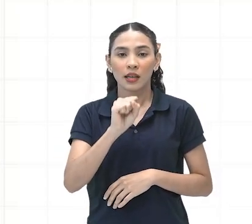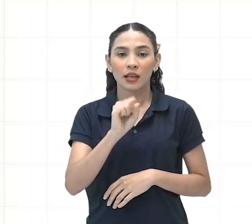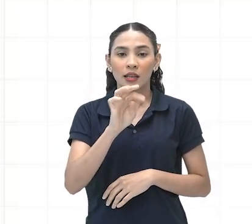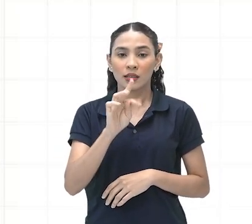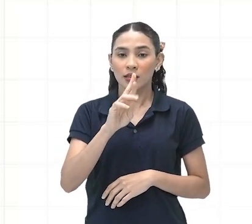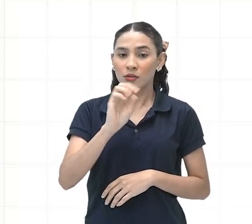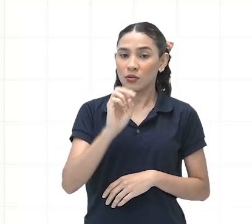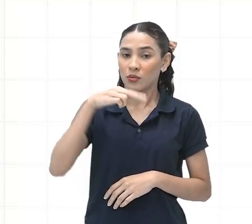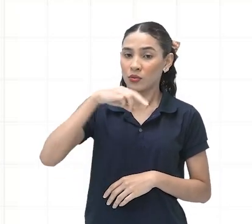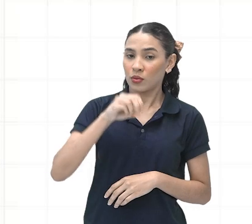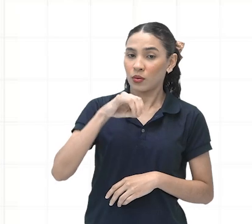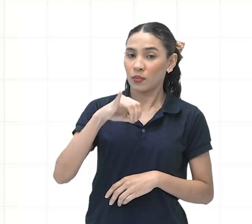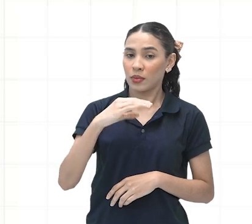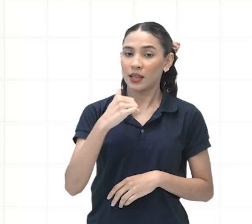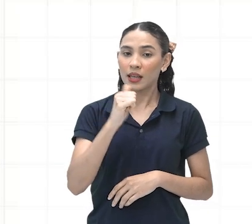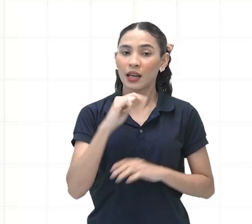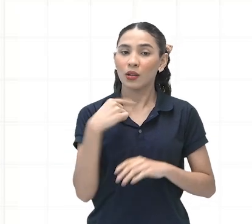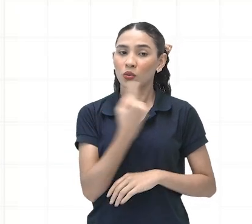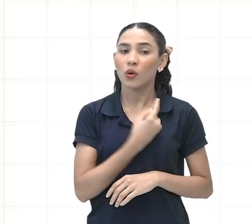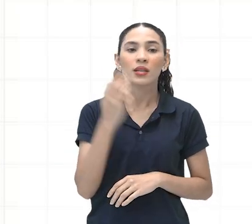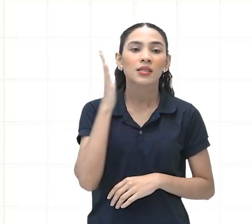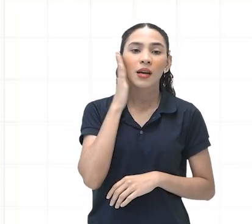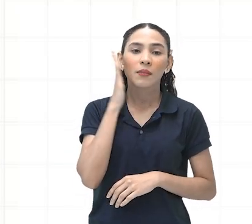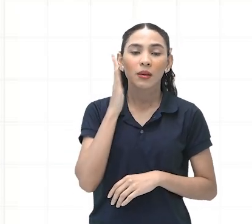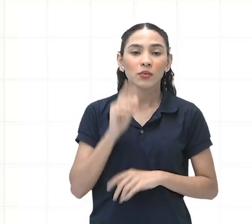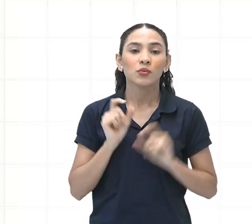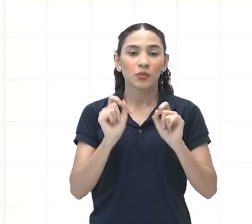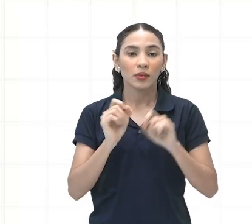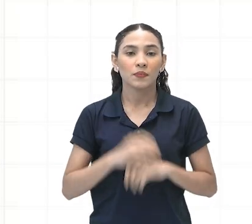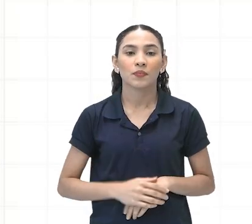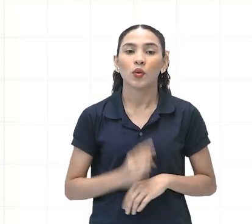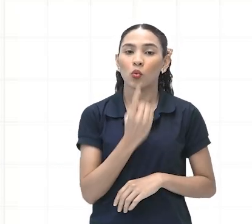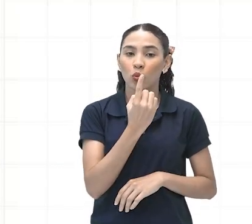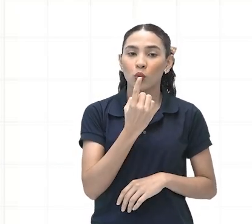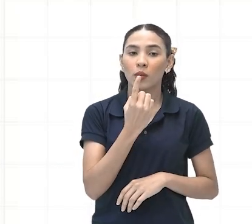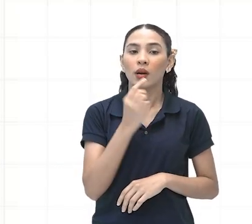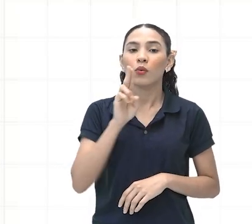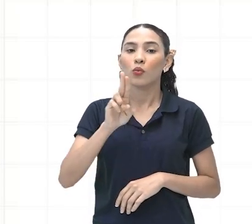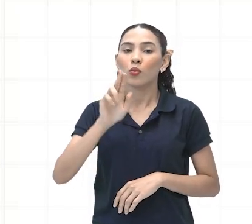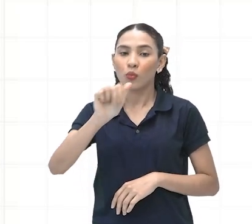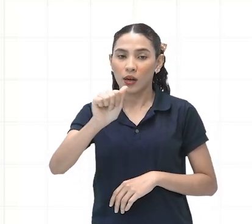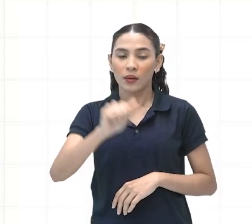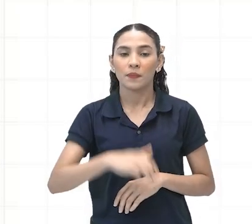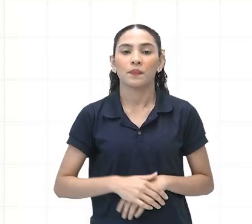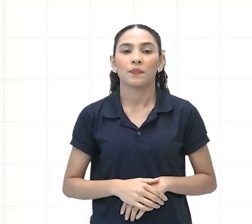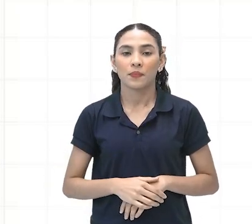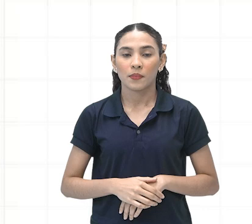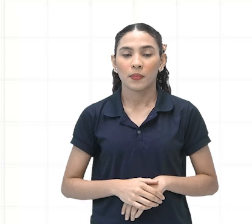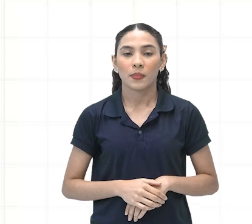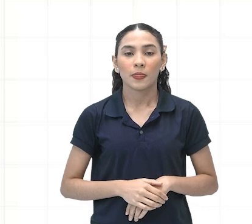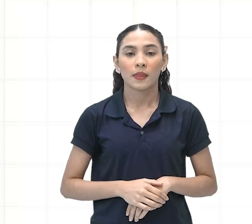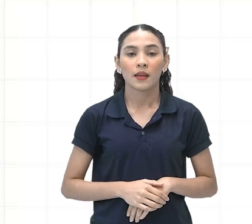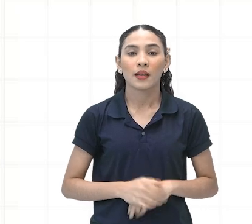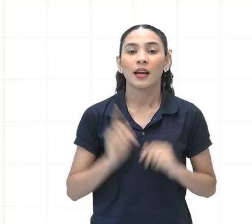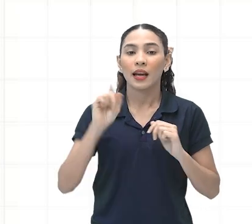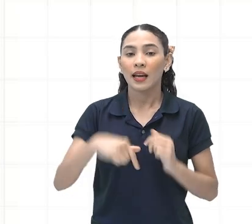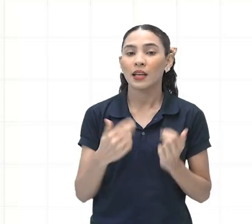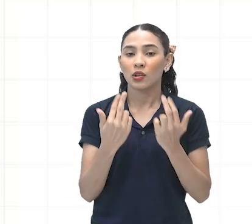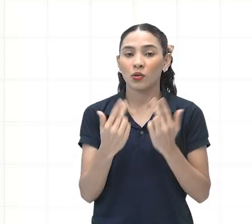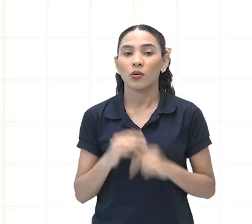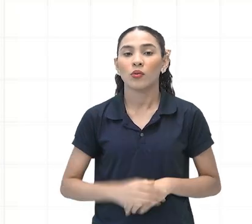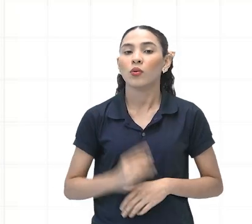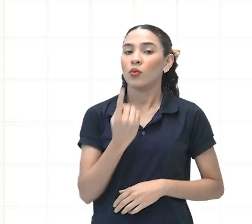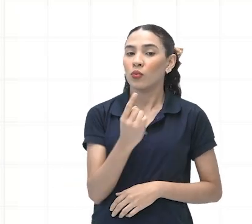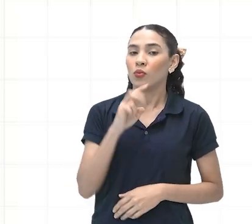astronômica, Nós sabemos o seguinte, que uma unidade astronômica, ou seja, uma UA, ela equivale